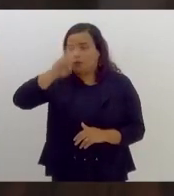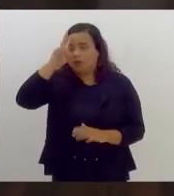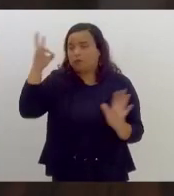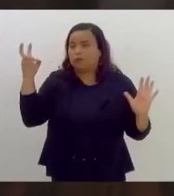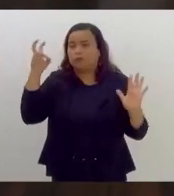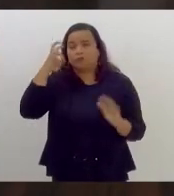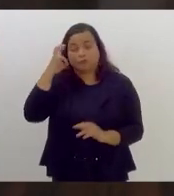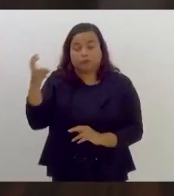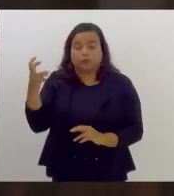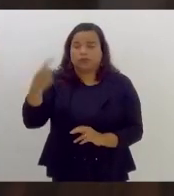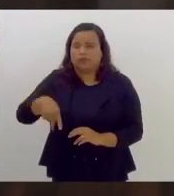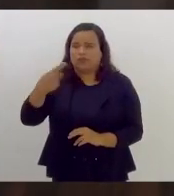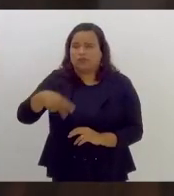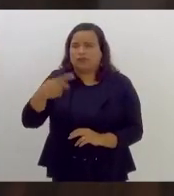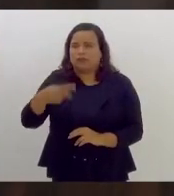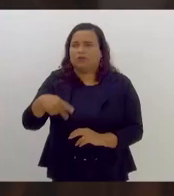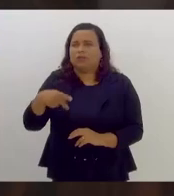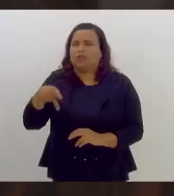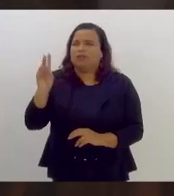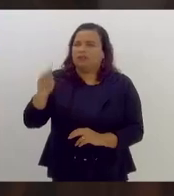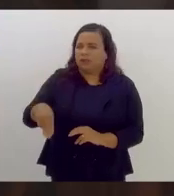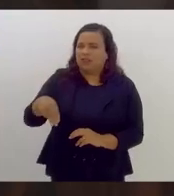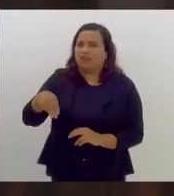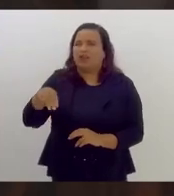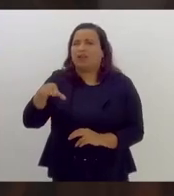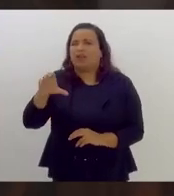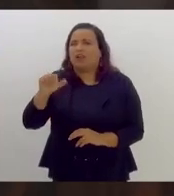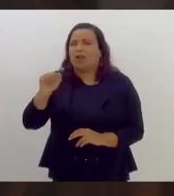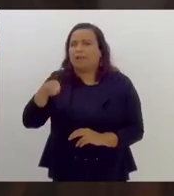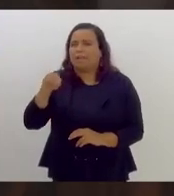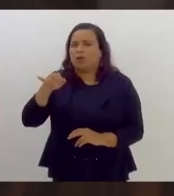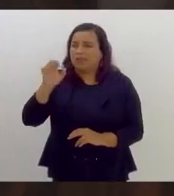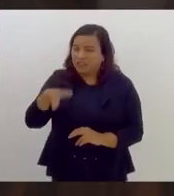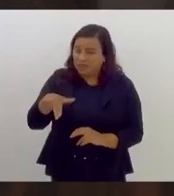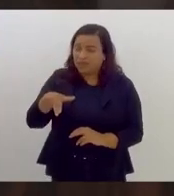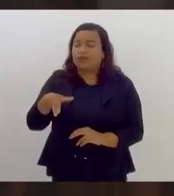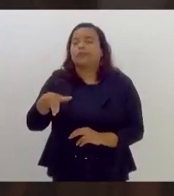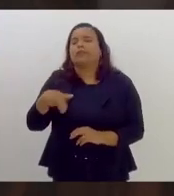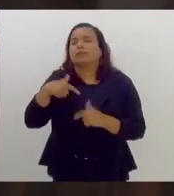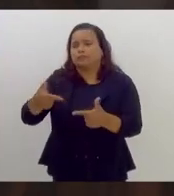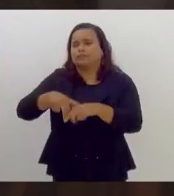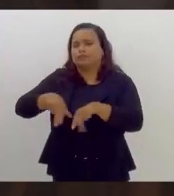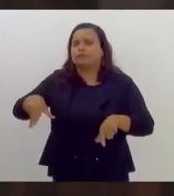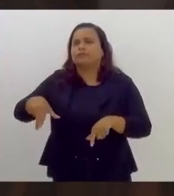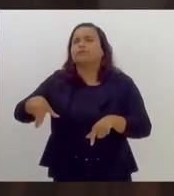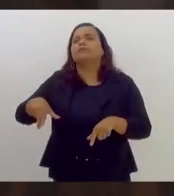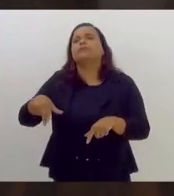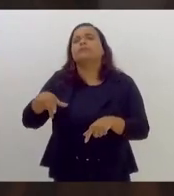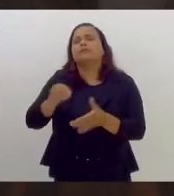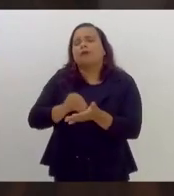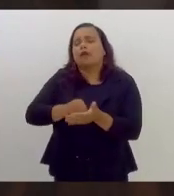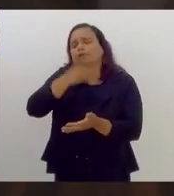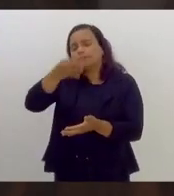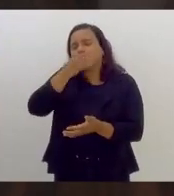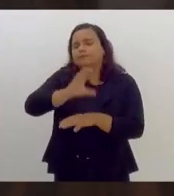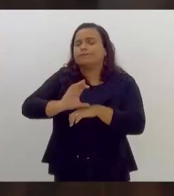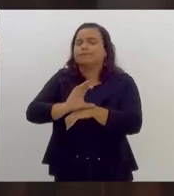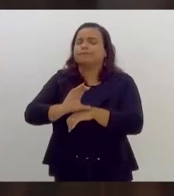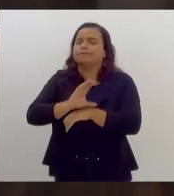Janeiro, quilombo do Camurim e da outras providências, pendendo de parecer da Comissão de Emendas Condicionais e